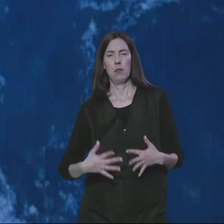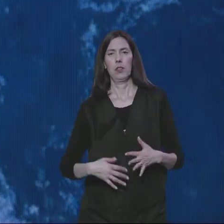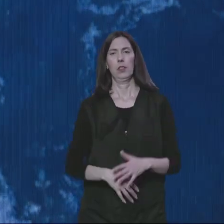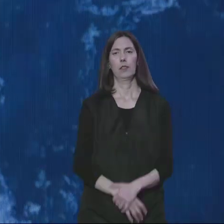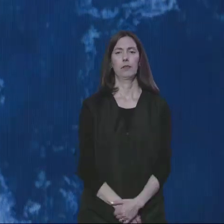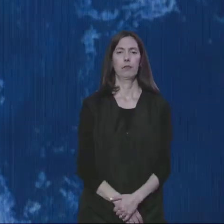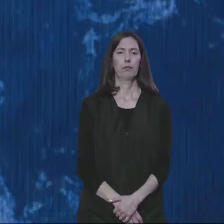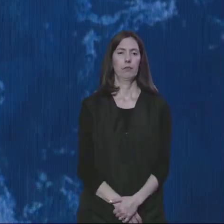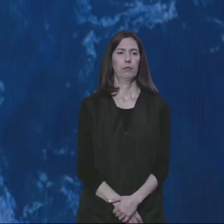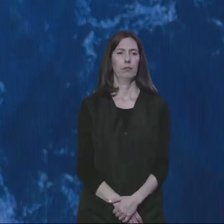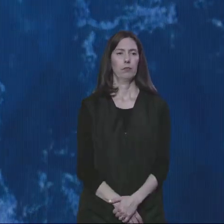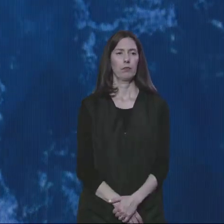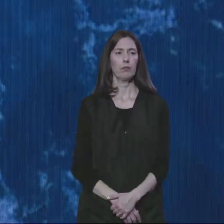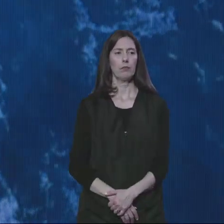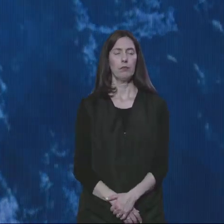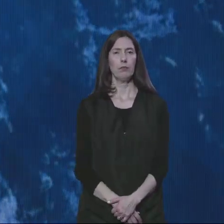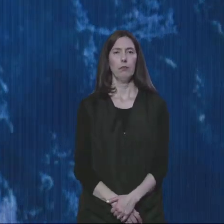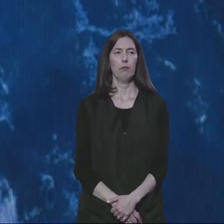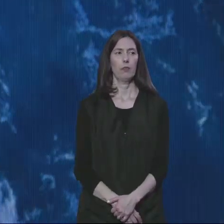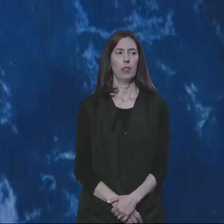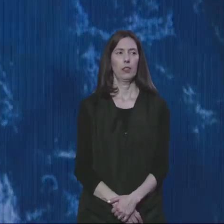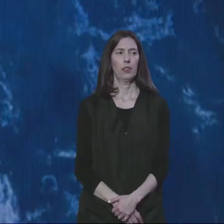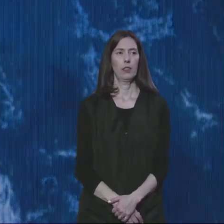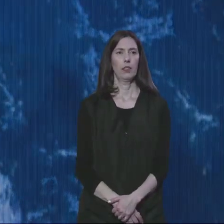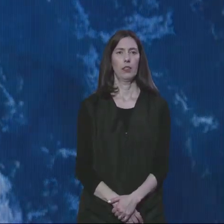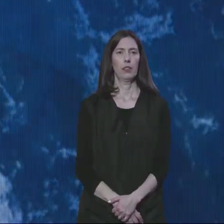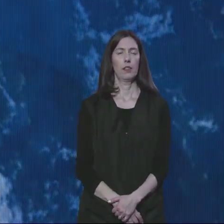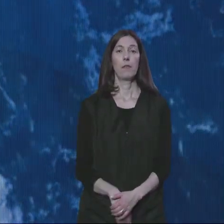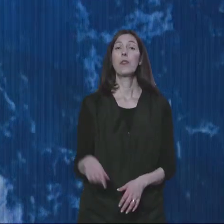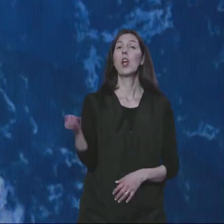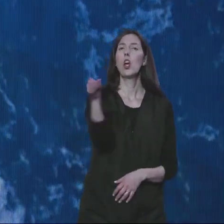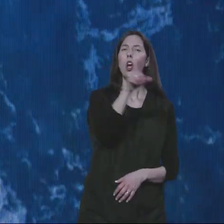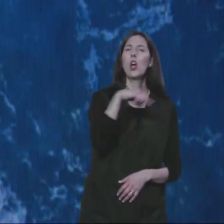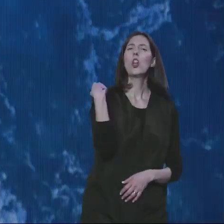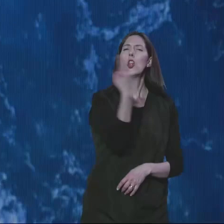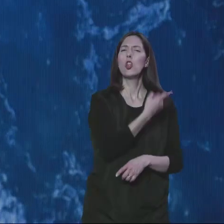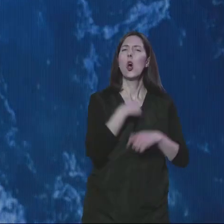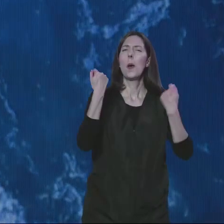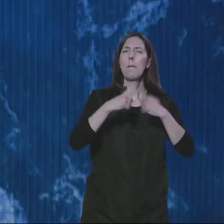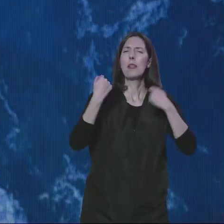dizendo que nós devemos correr com perseverança até Cristo. Olha só,